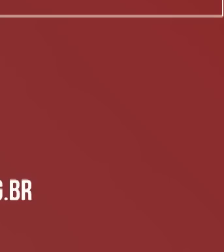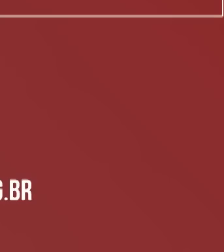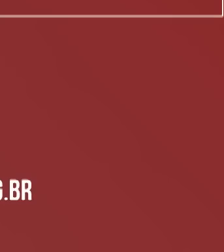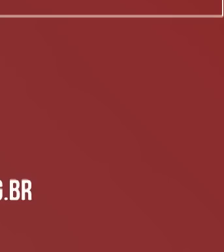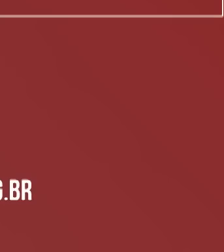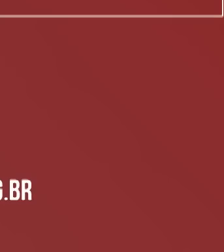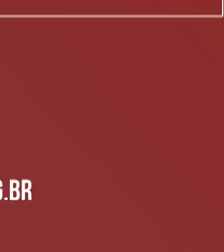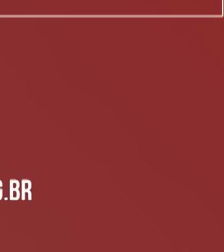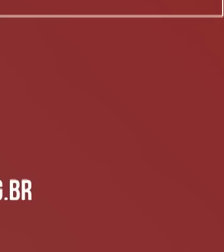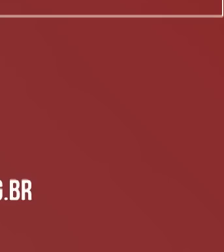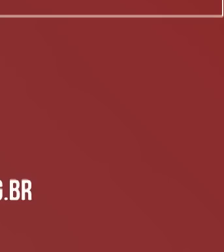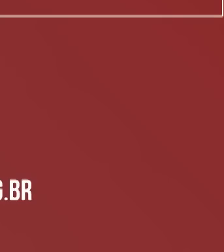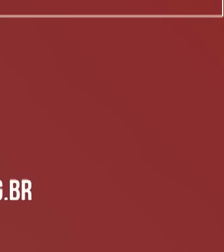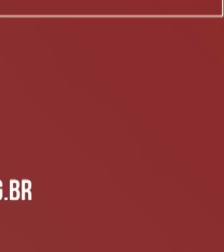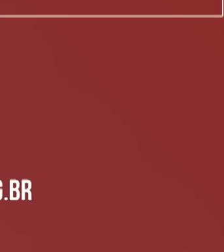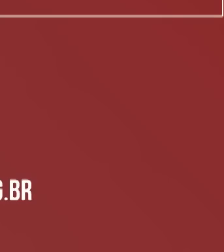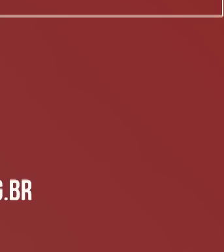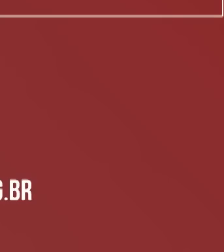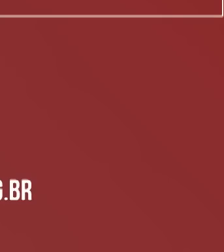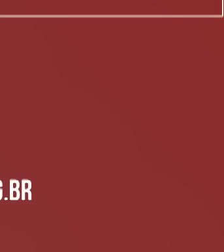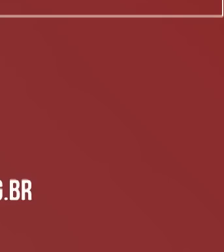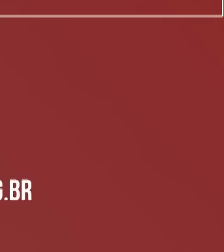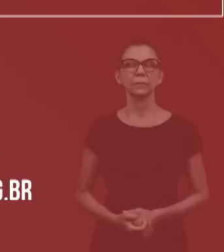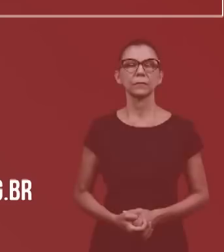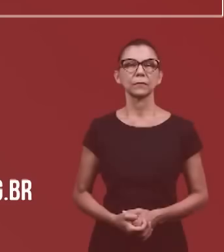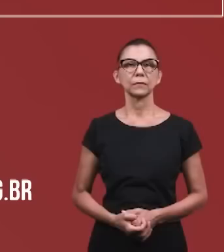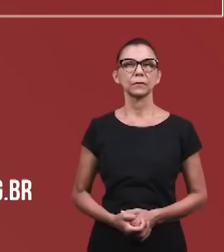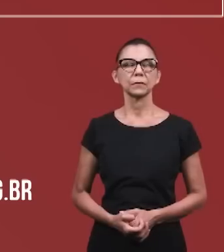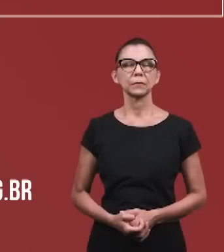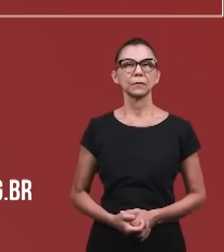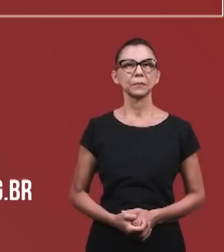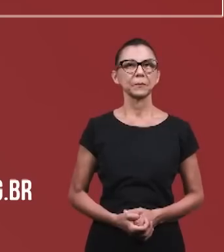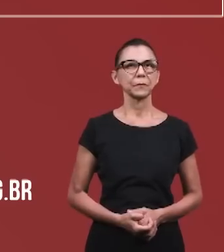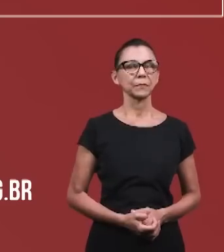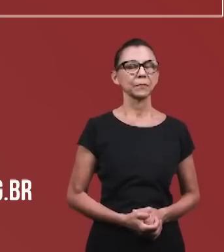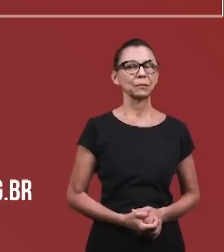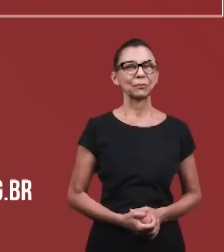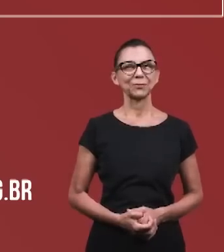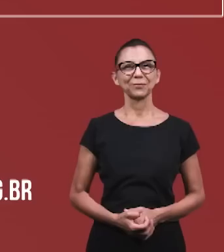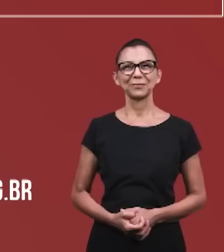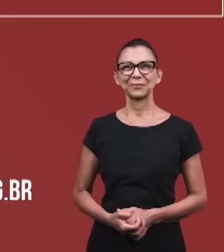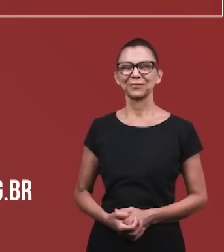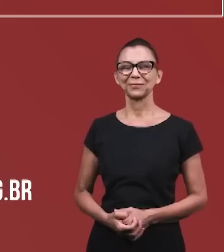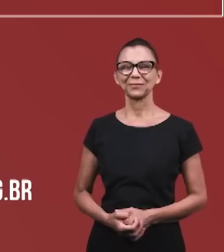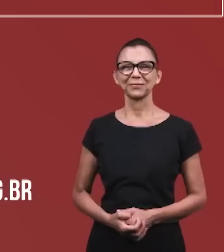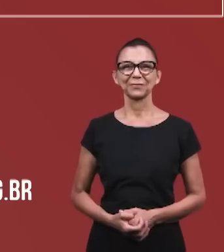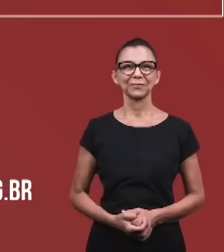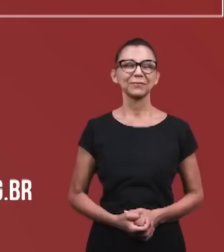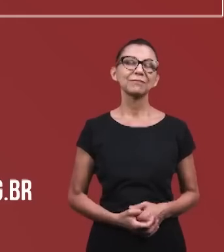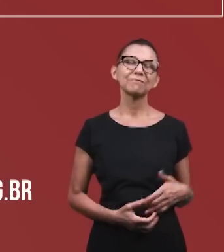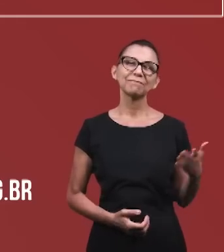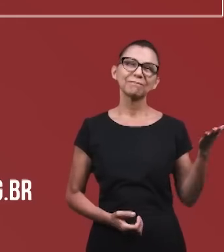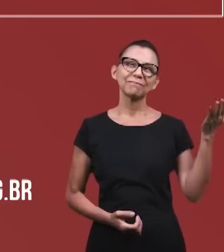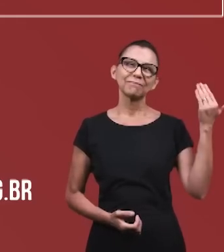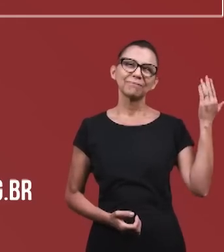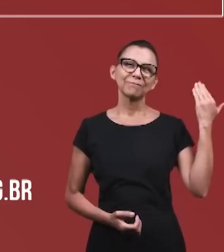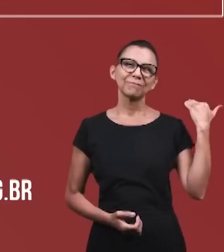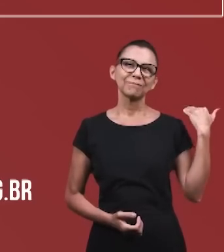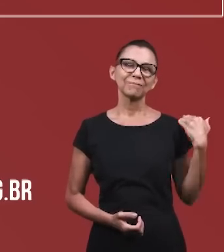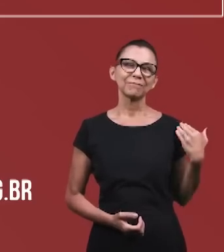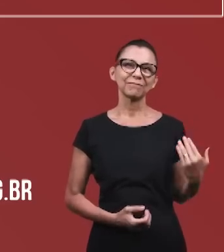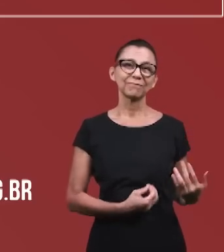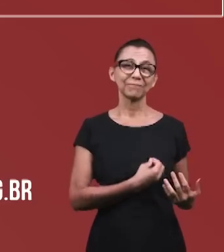A minha vida tão vazia não tinha paz